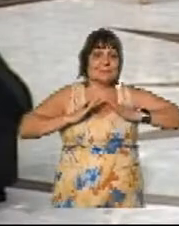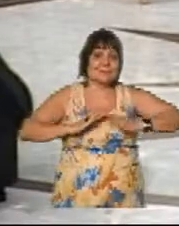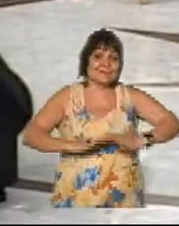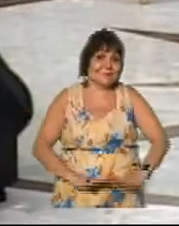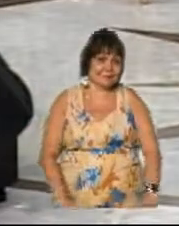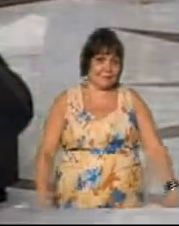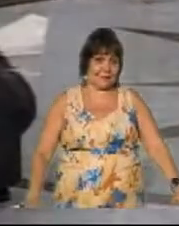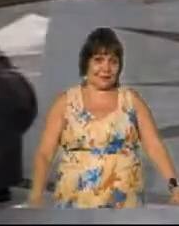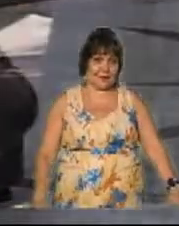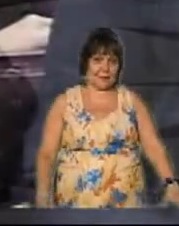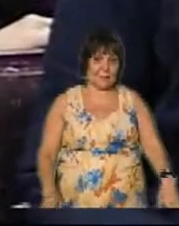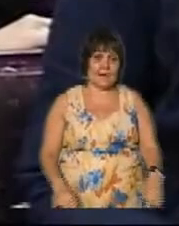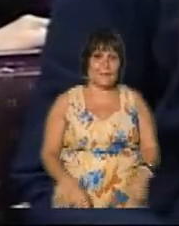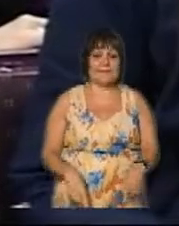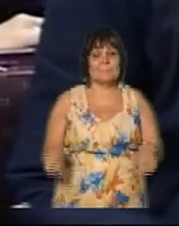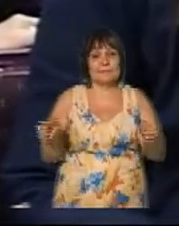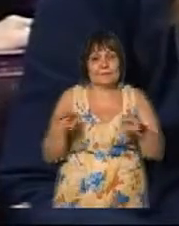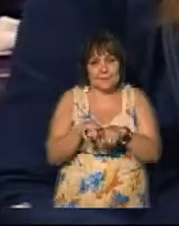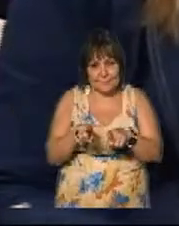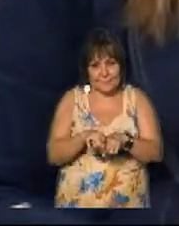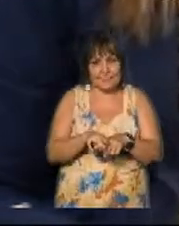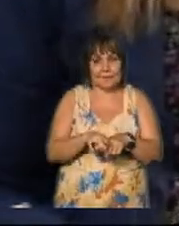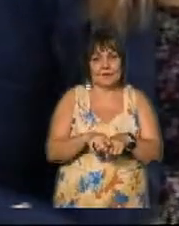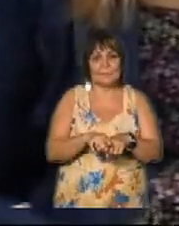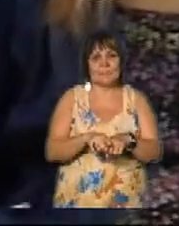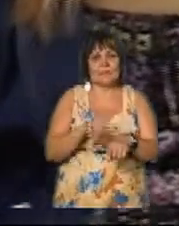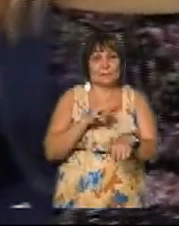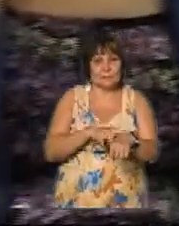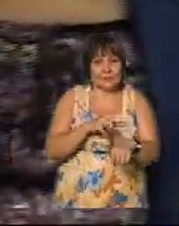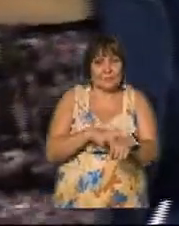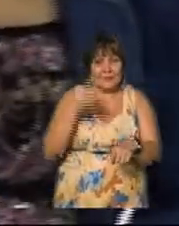Veja, até nos momentos mais difíceis da vida,